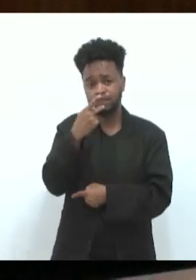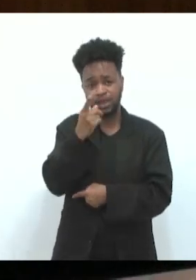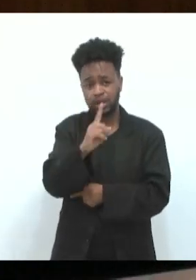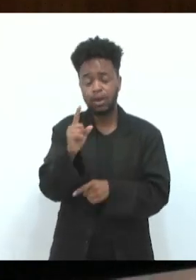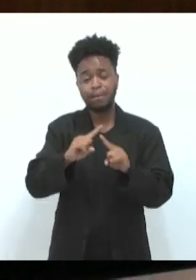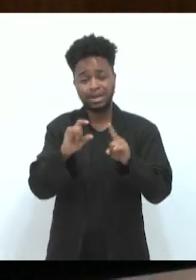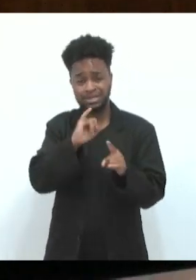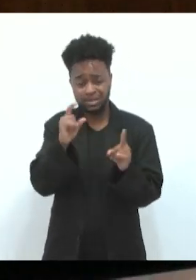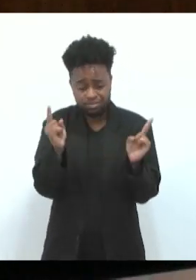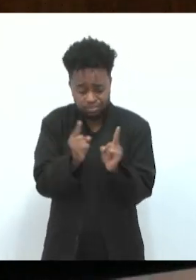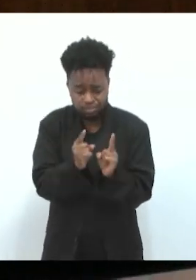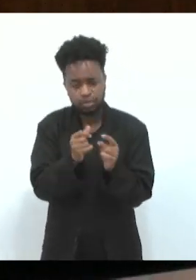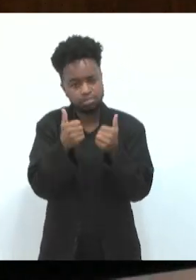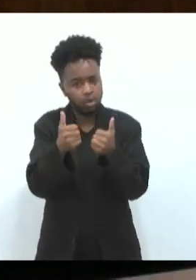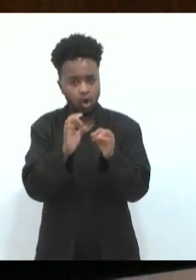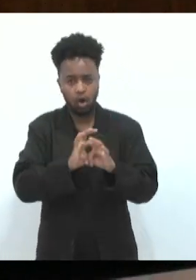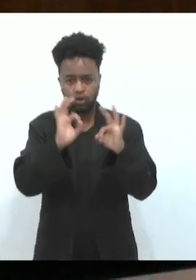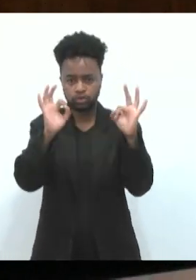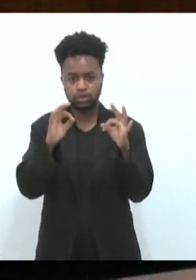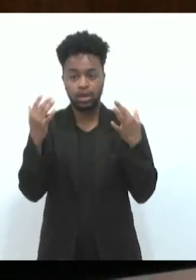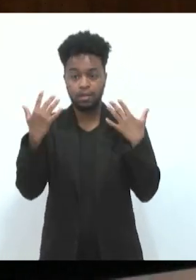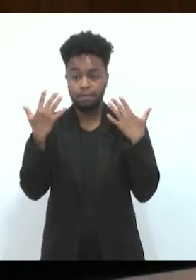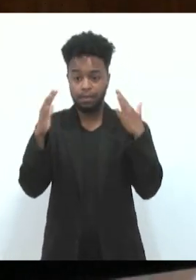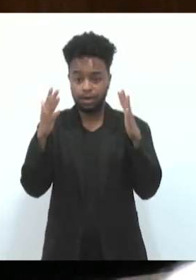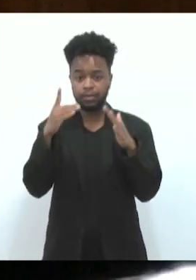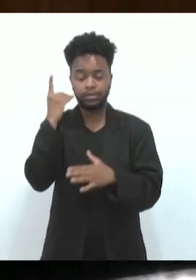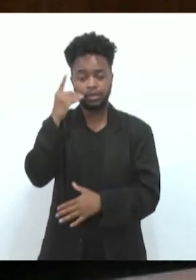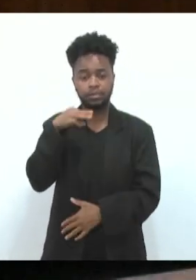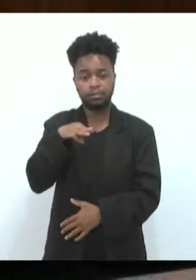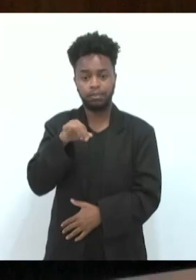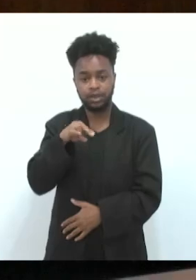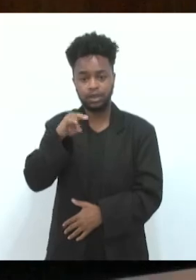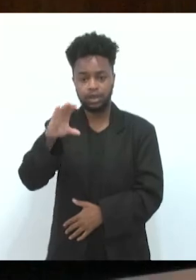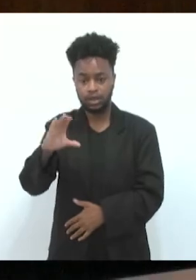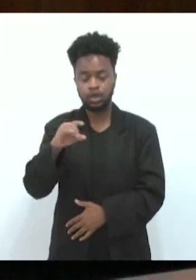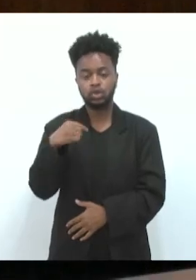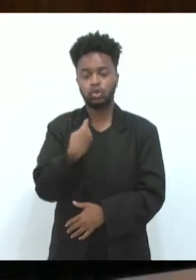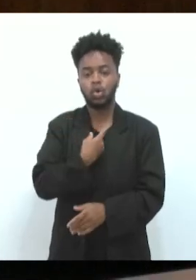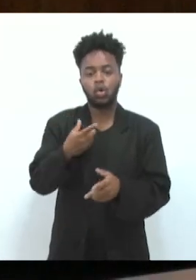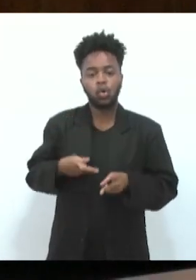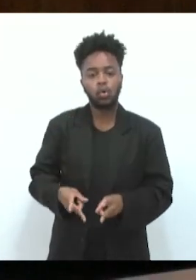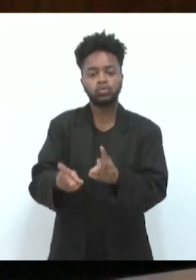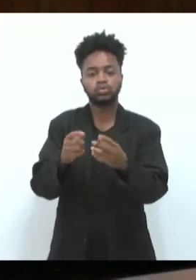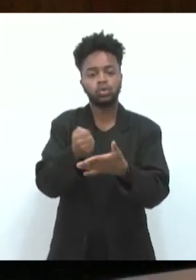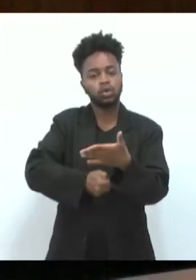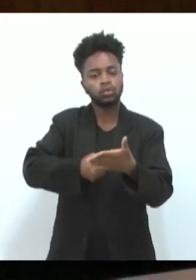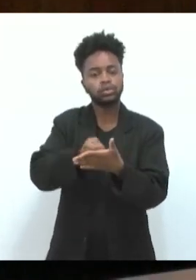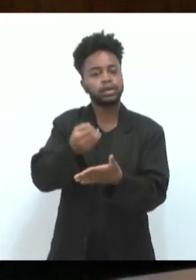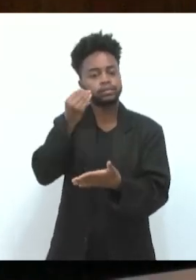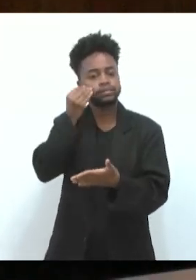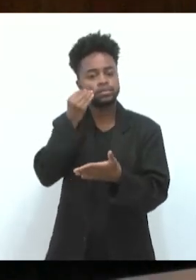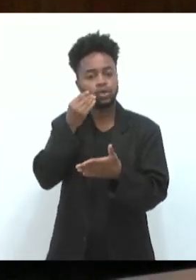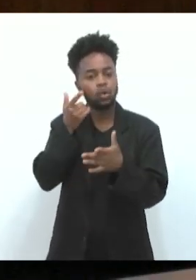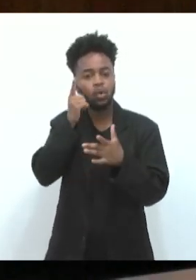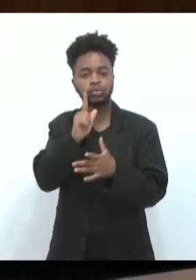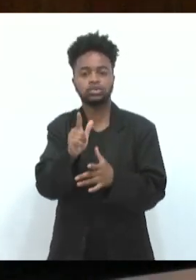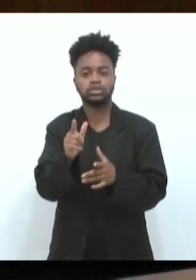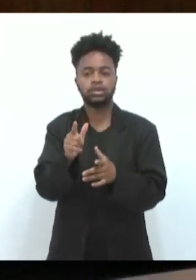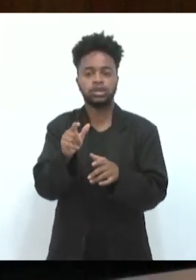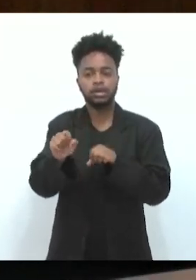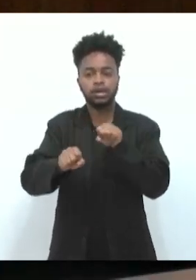breve seria ótimo. Parabéns, parabéns, deputado Carlos Mink. Continuemos a lutar pelas ciclovias no nosso